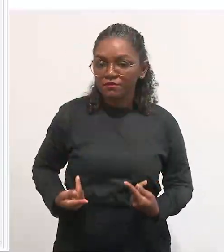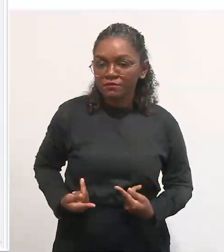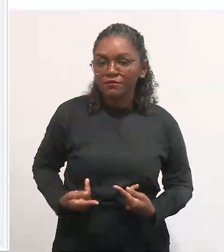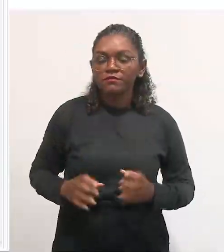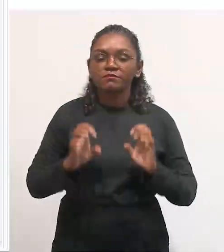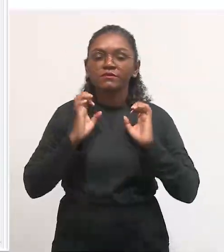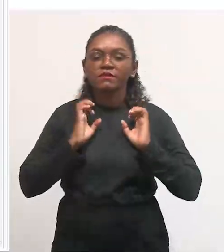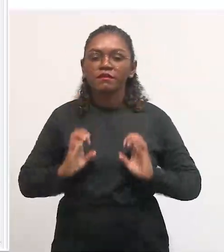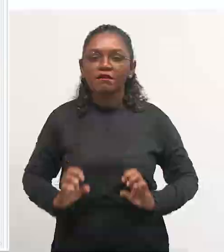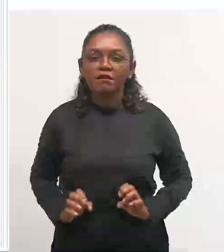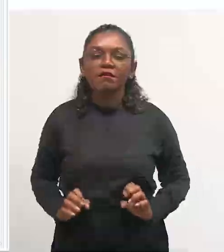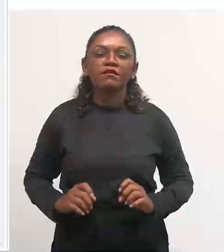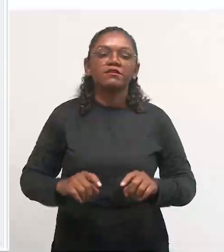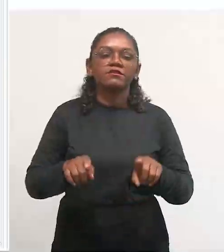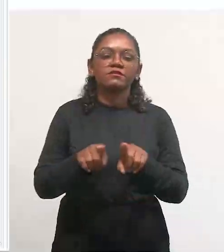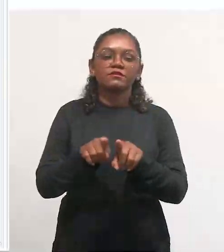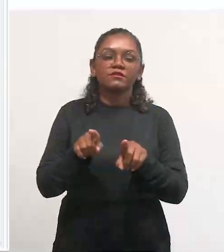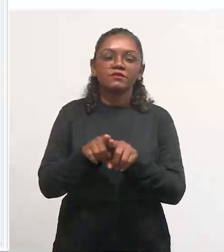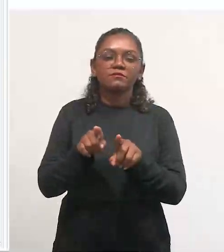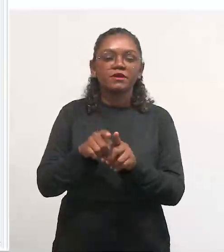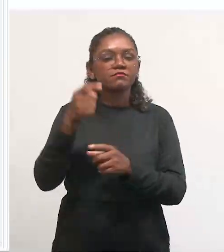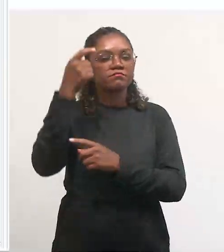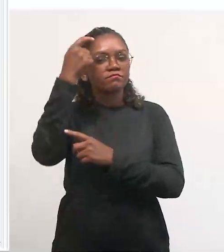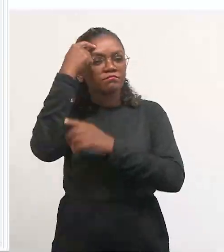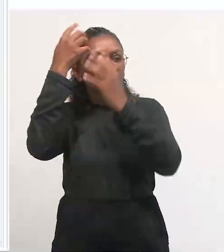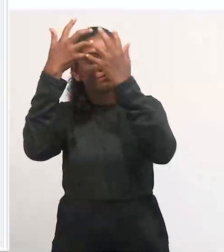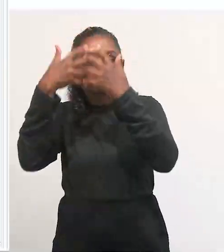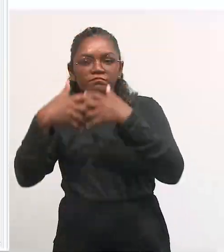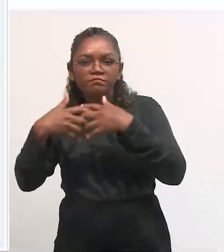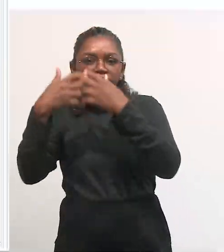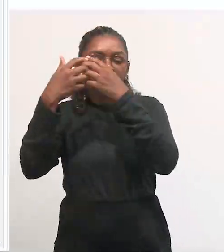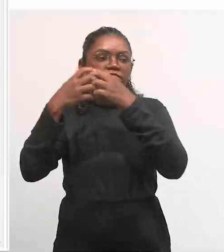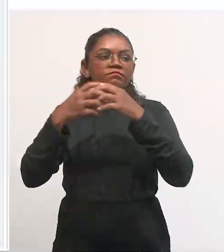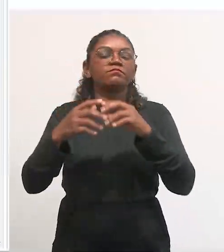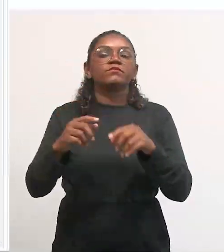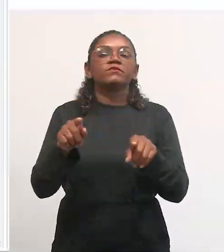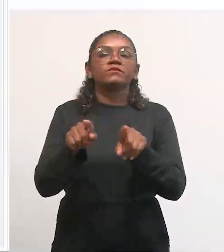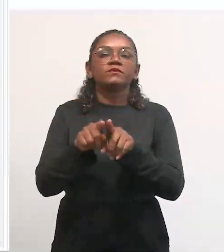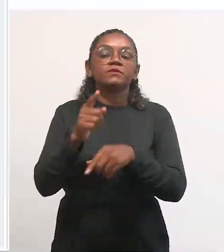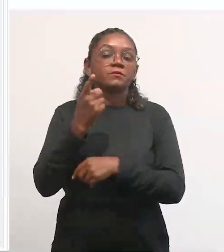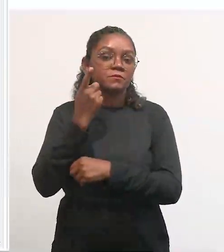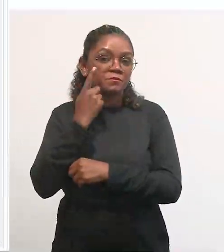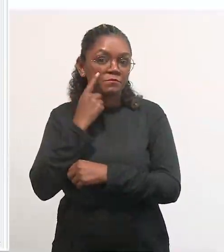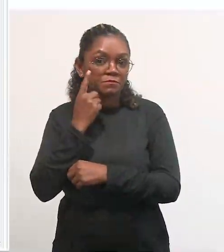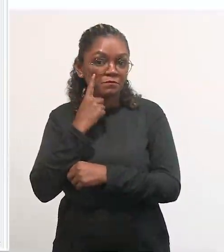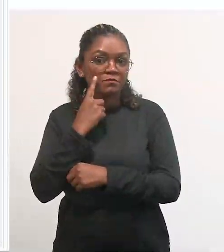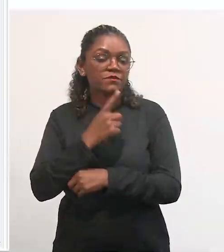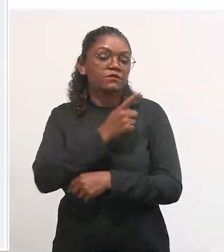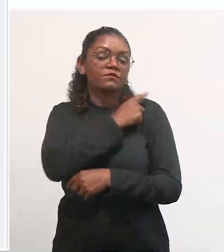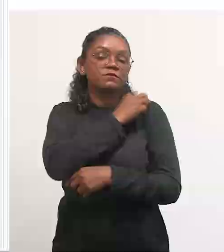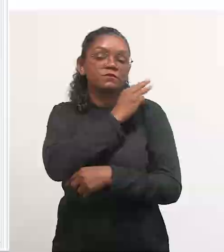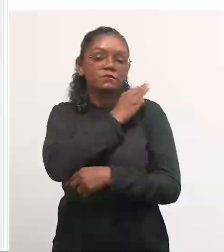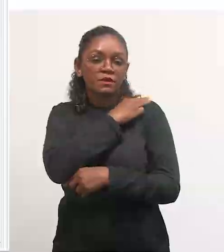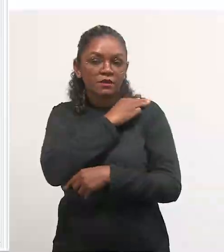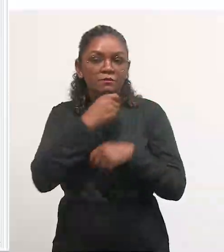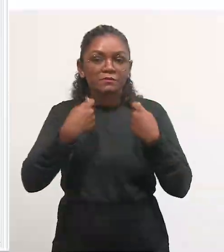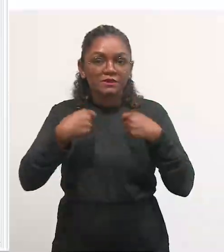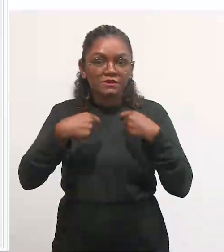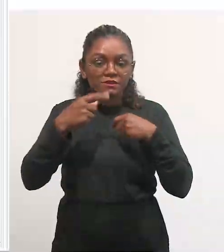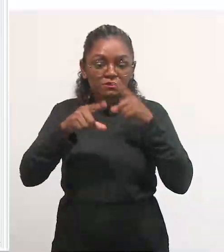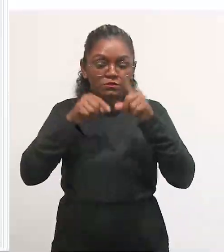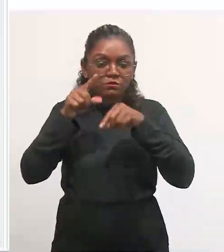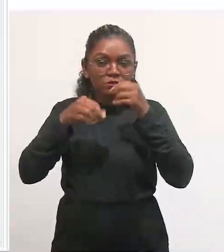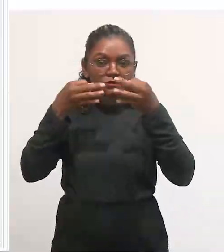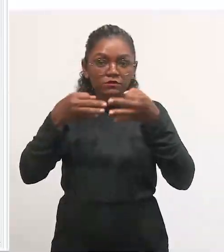para a LDB, que me diz que o ensino médio deve primar por isso, quais são os elementos que eu preciso para trabalhar isso? Por